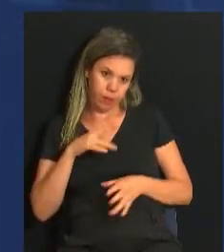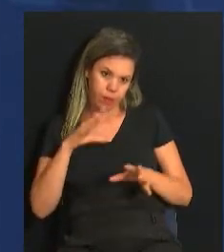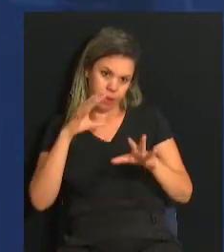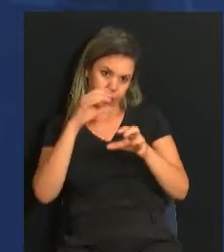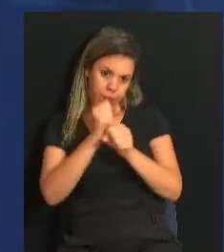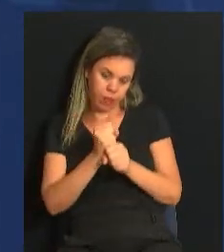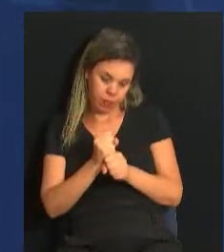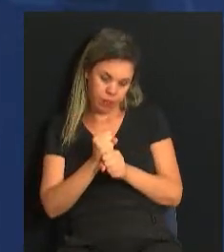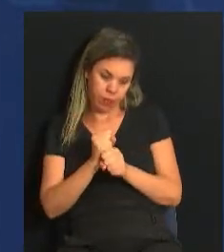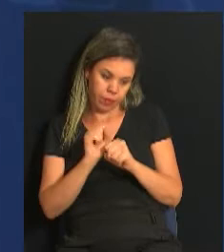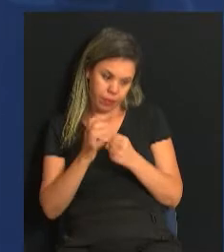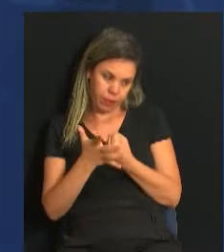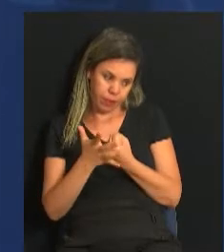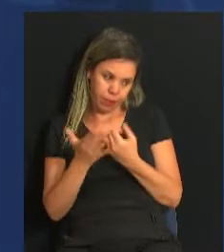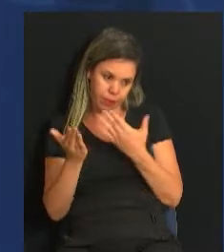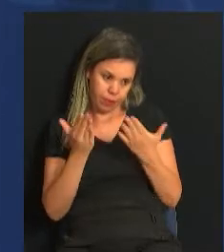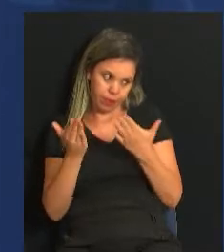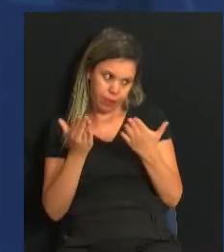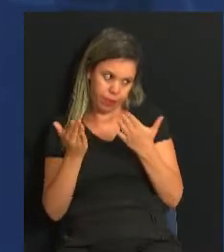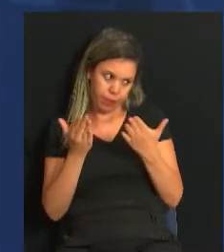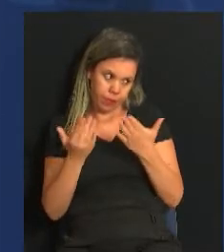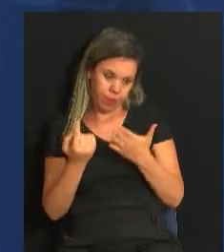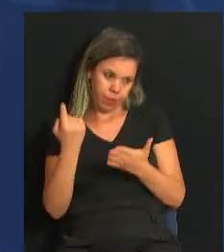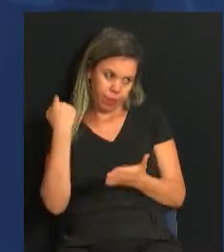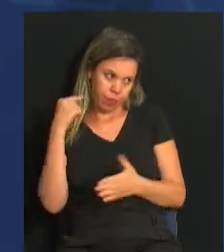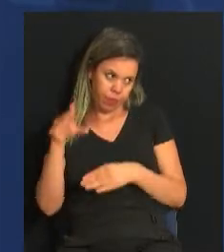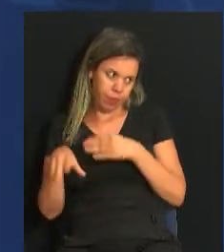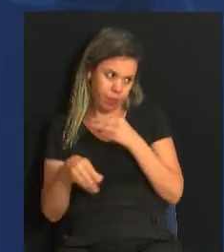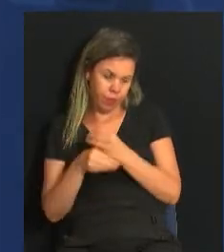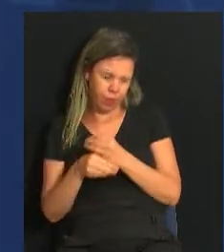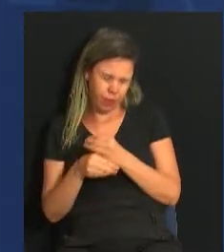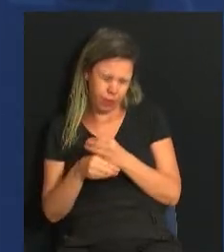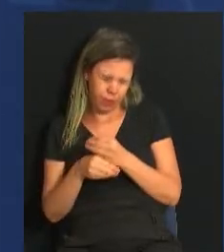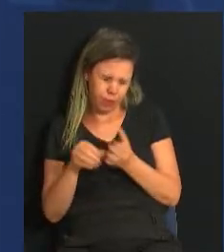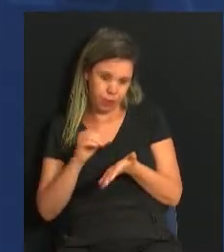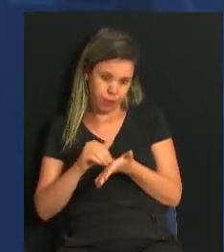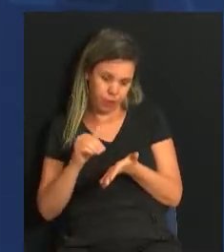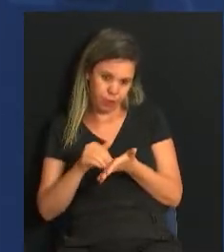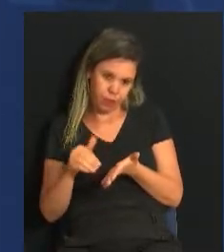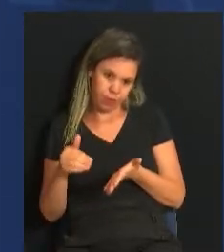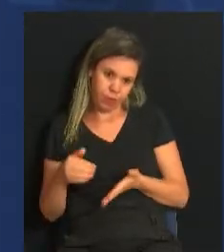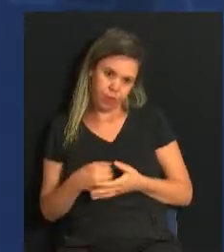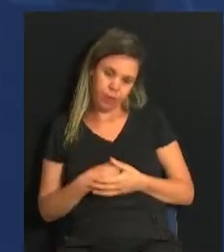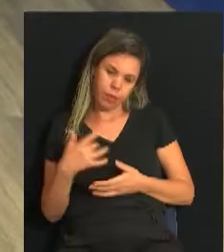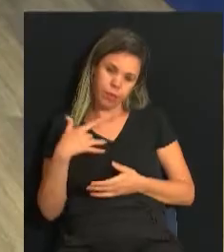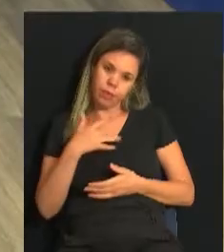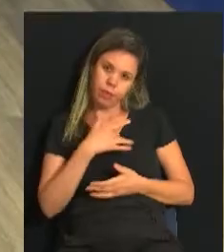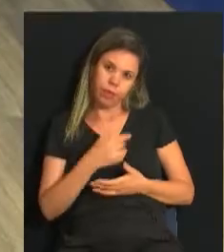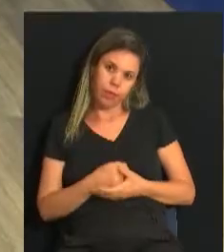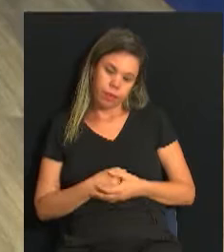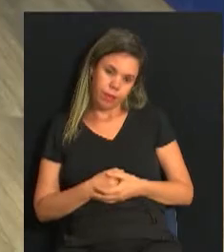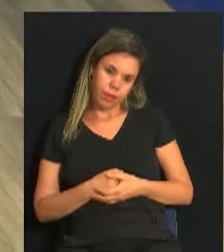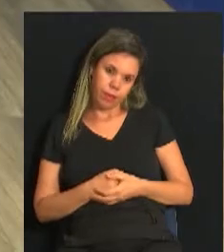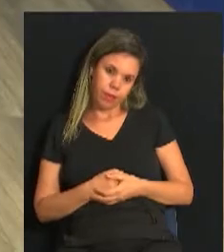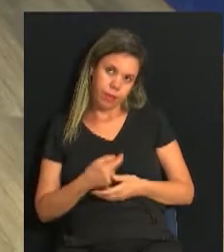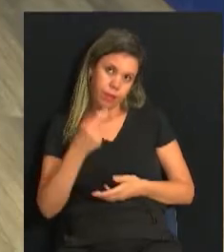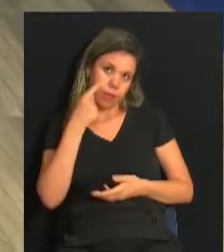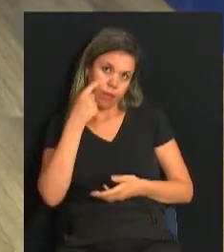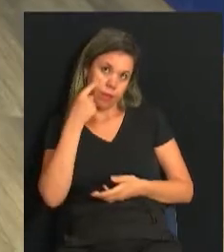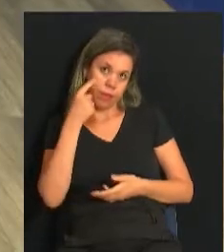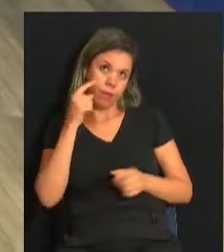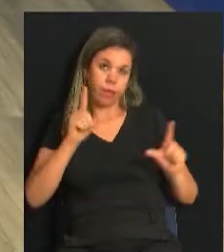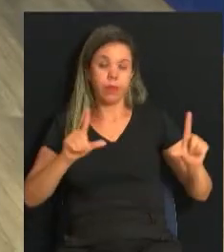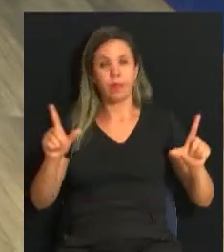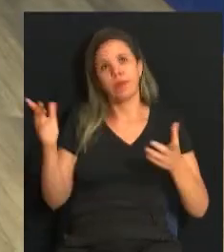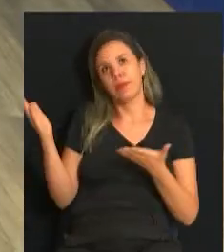panorama da corrida de 19 de acordo com a última atualização da Secretaria Municipal de Saúde Olha só já está